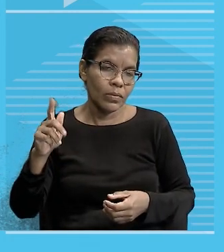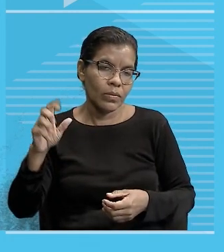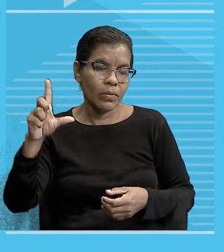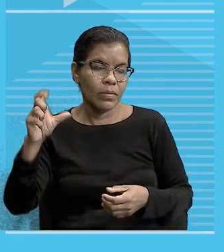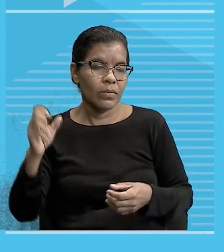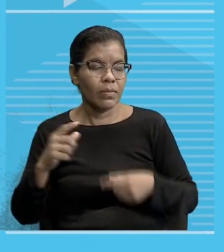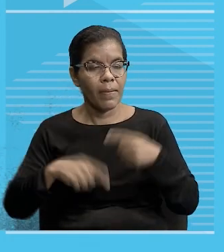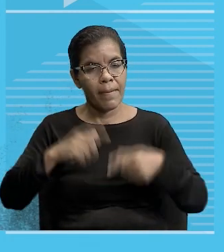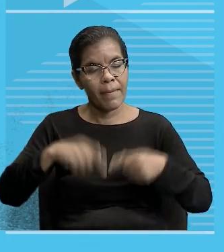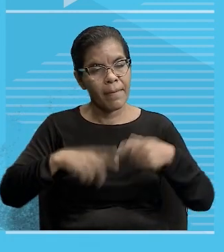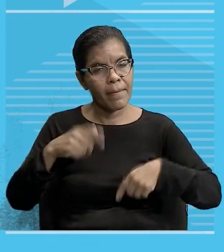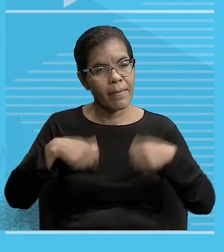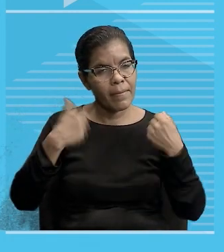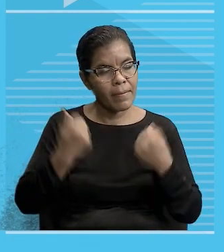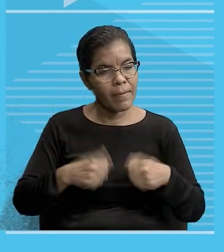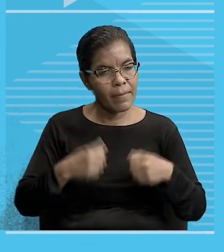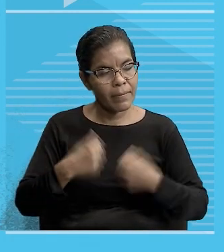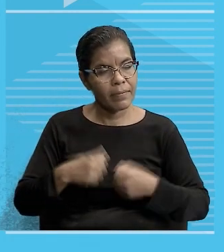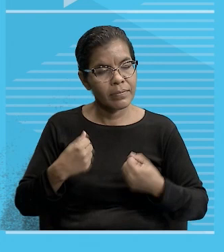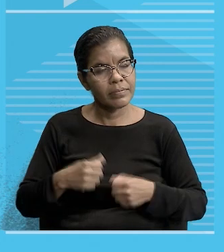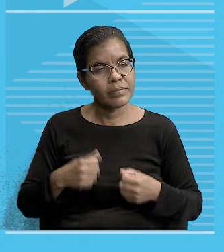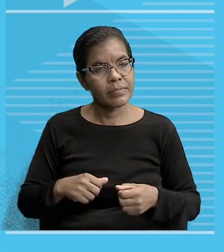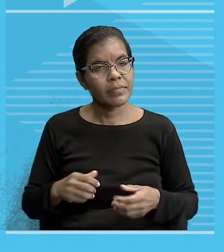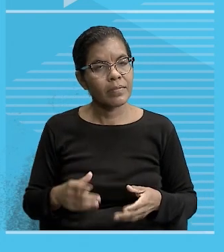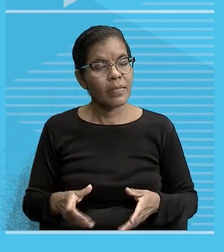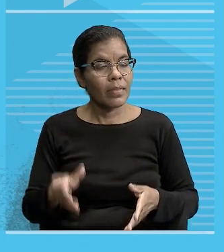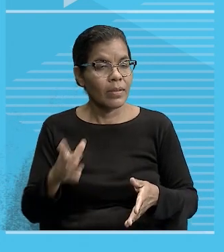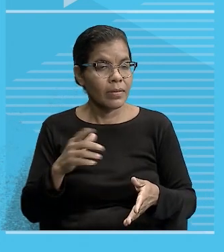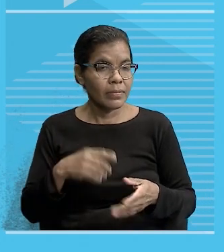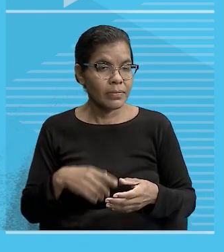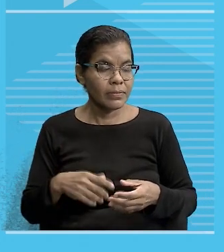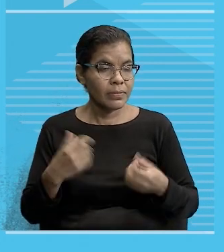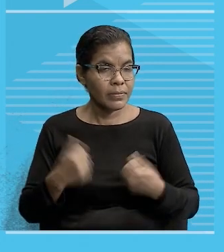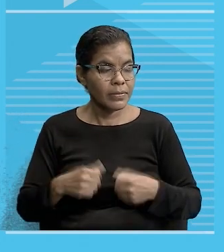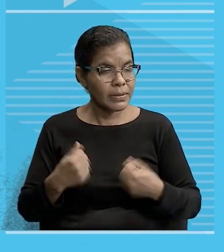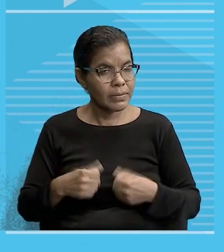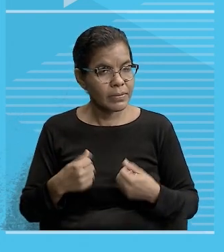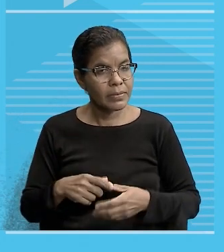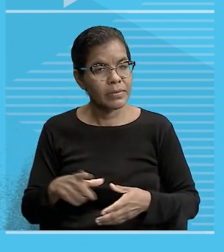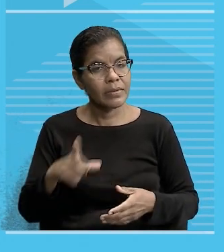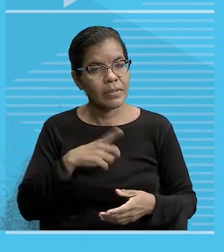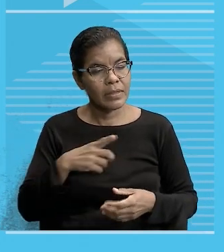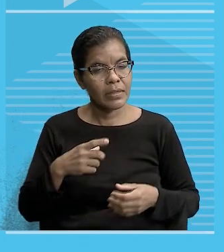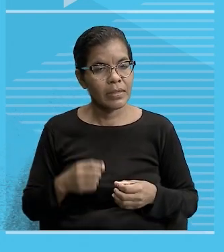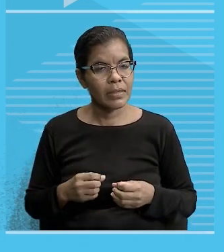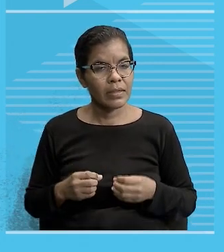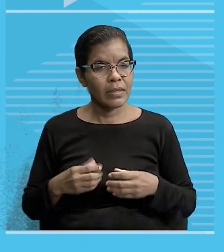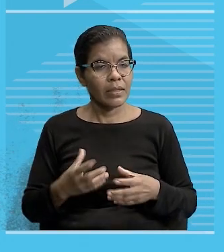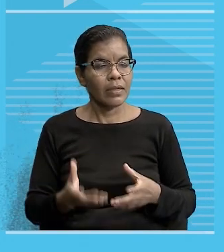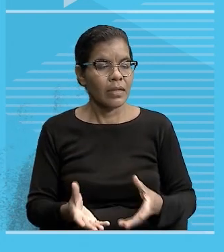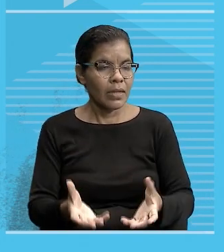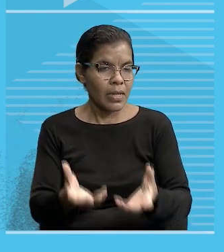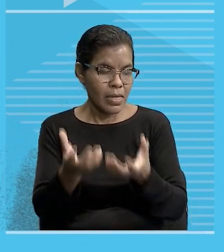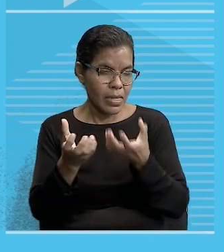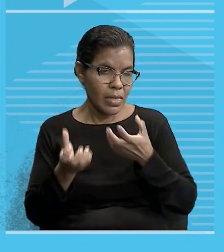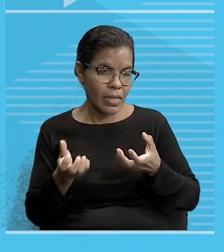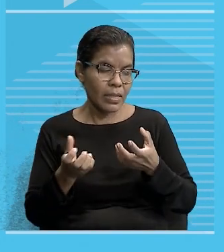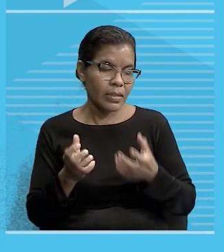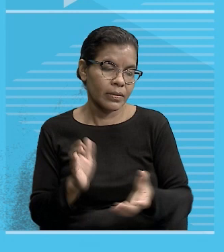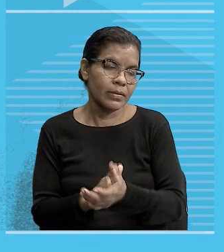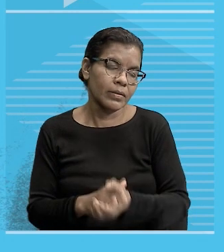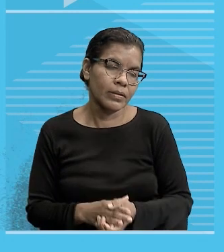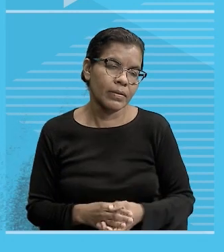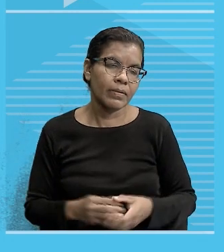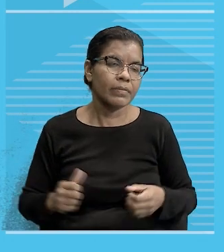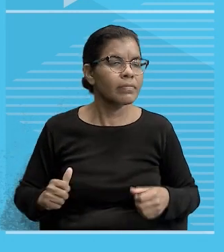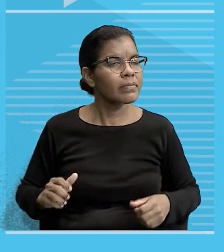possam ela tem interesse Que ela possa ter interesse a professor beleza entendi